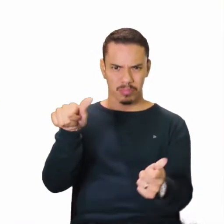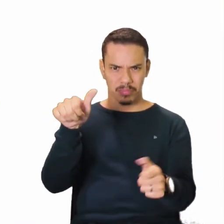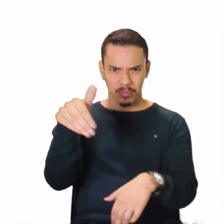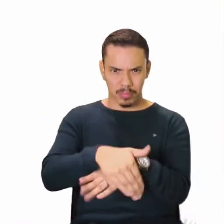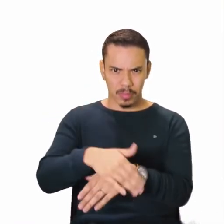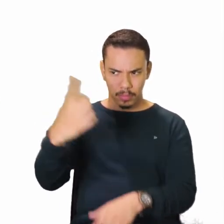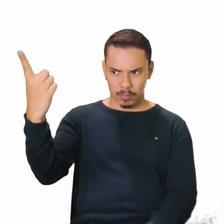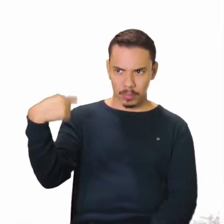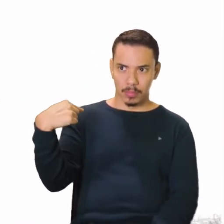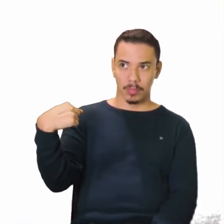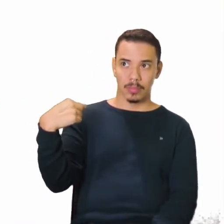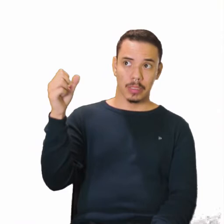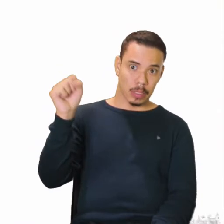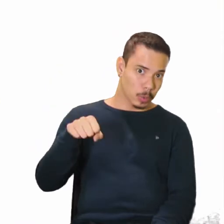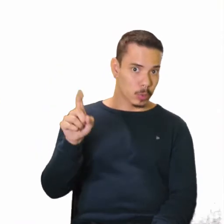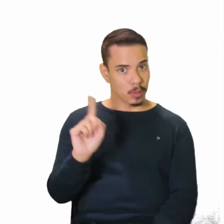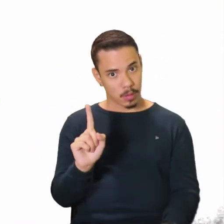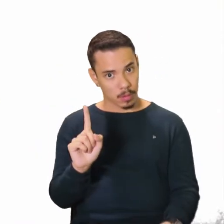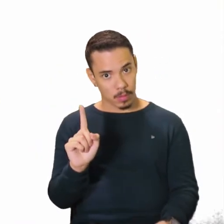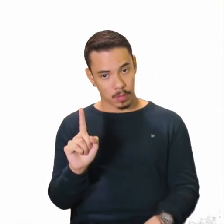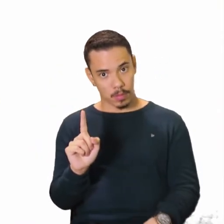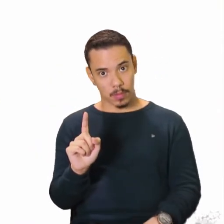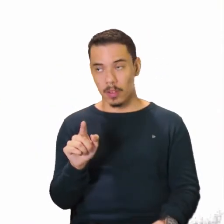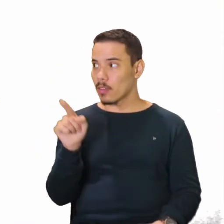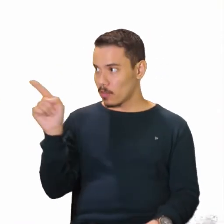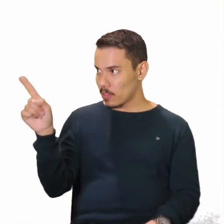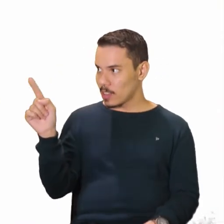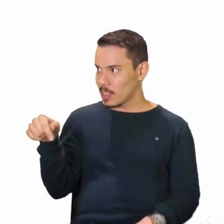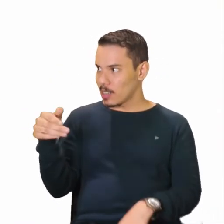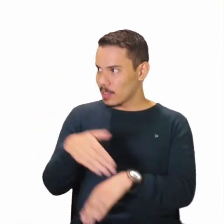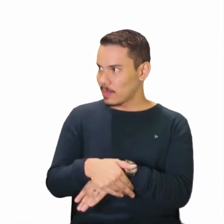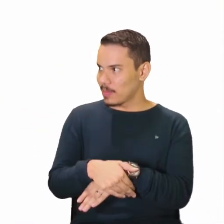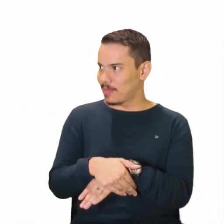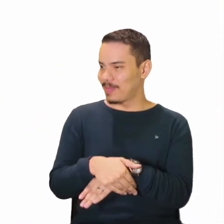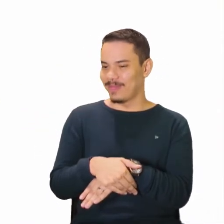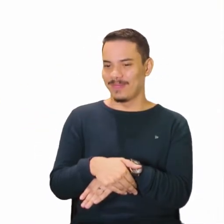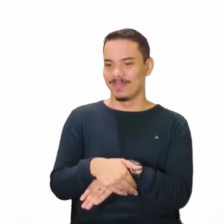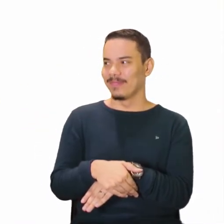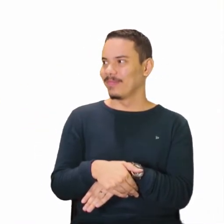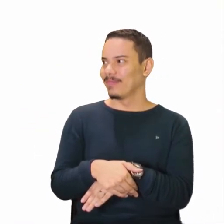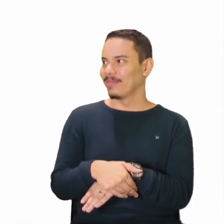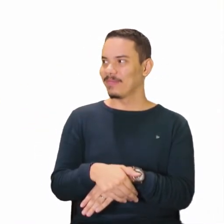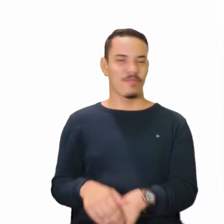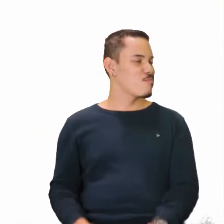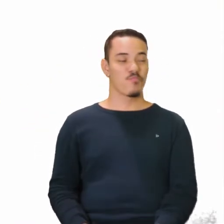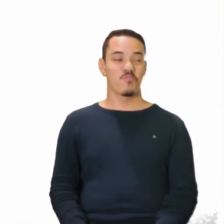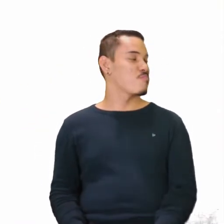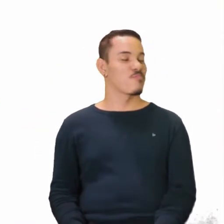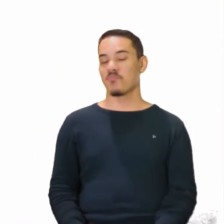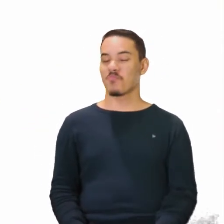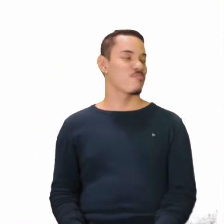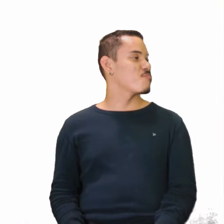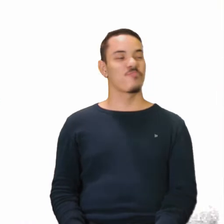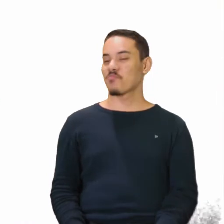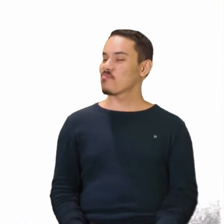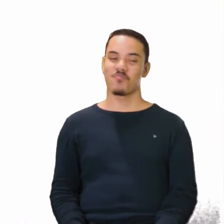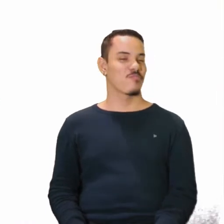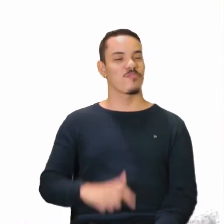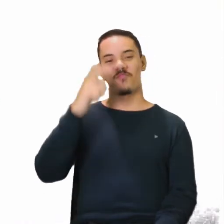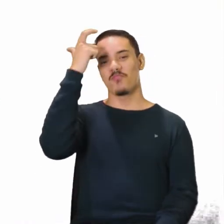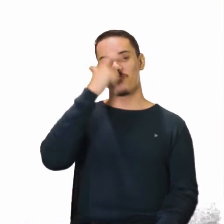alguém? Sim ou não? Você, Amadinha, é subordinada a alguém, Amadinha? Não. Gente, ela é